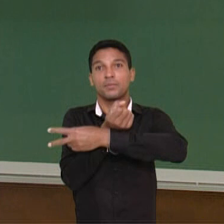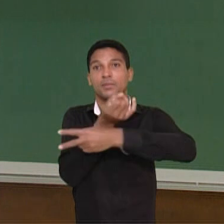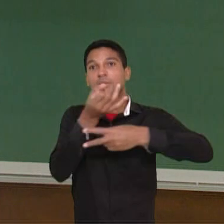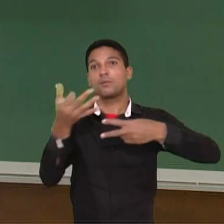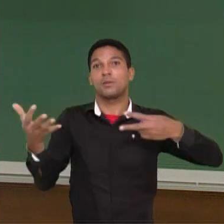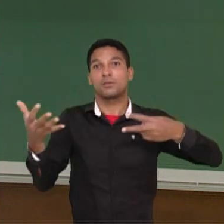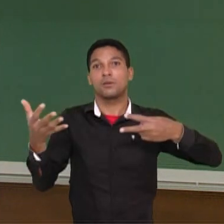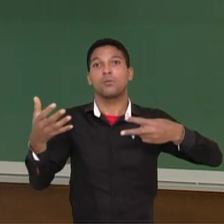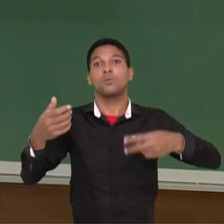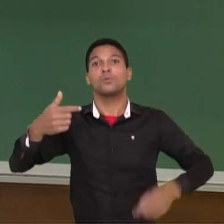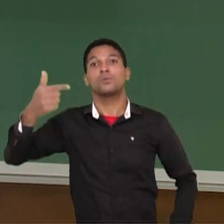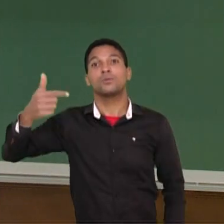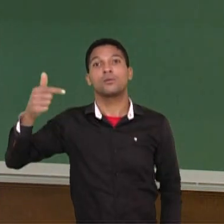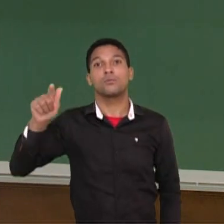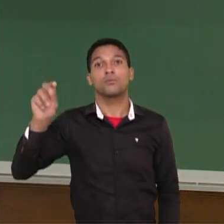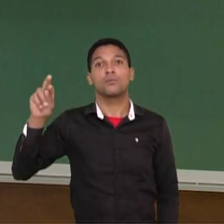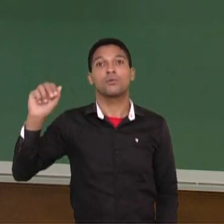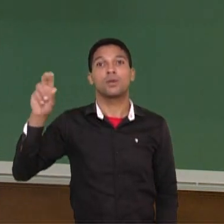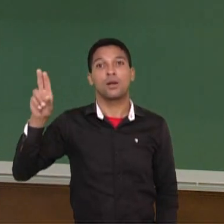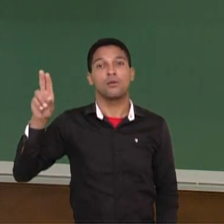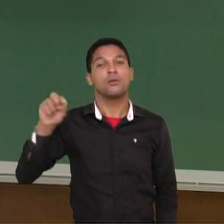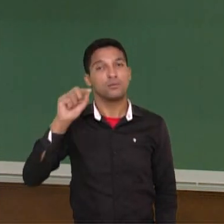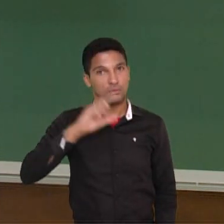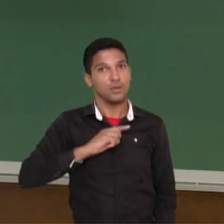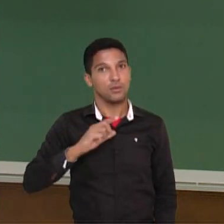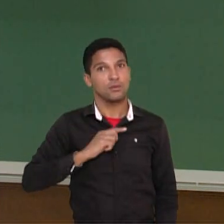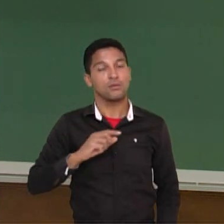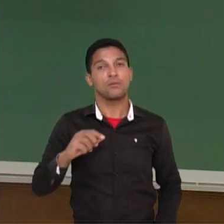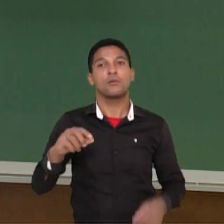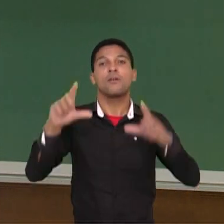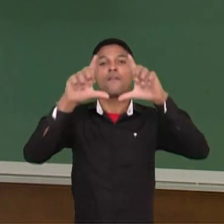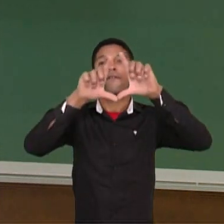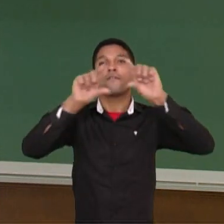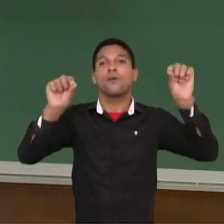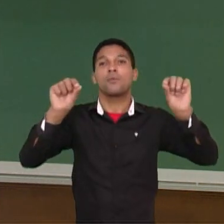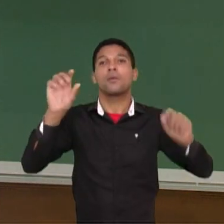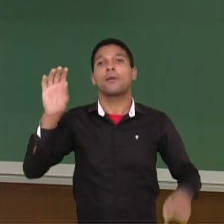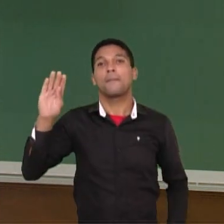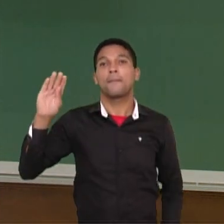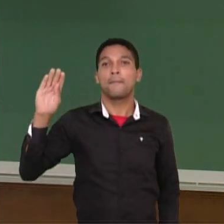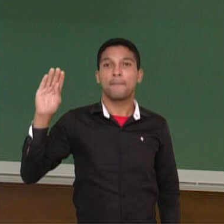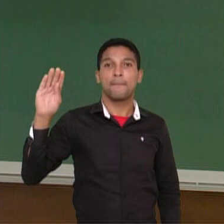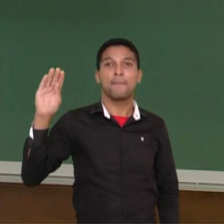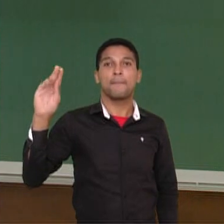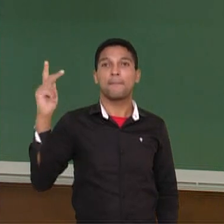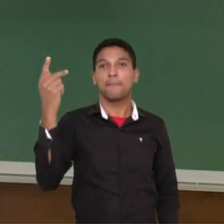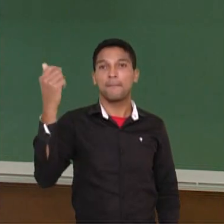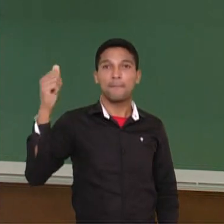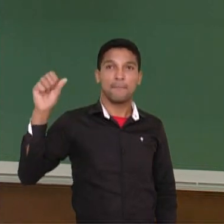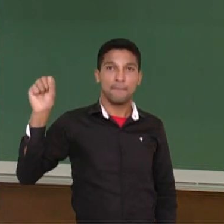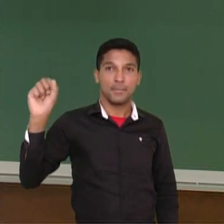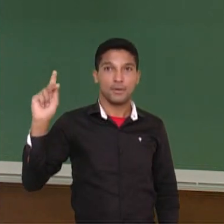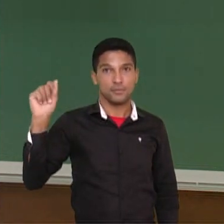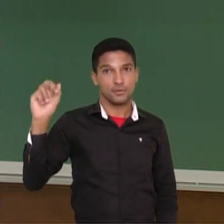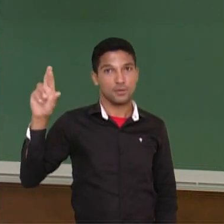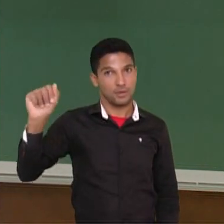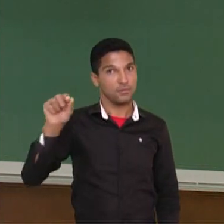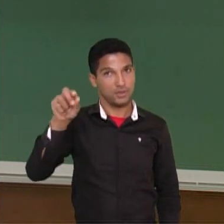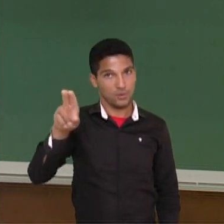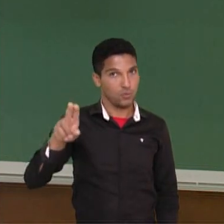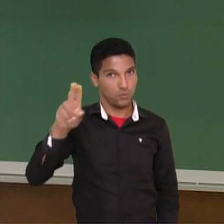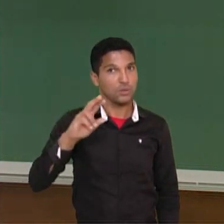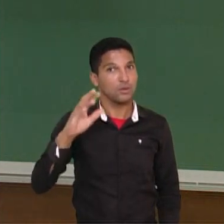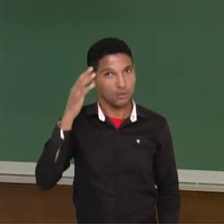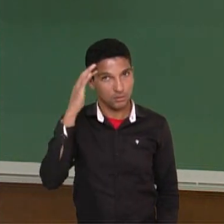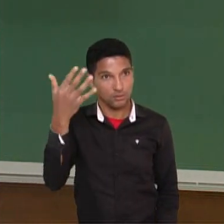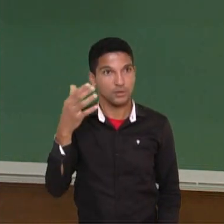Ou de uma outra forma que você tenha aprendido aí, ok? Aqui, como é uma equação do segundo grau